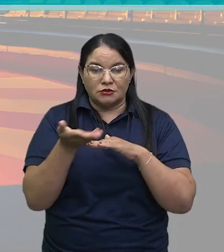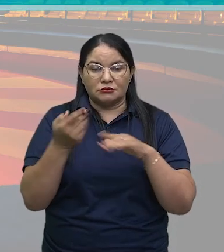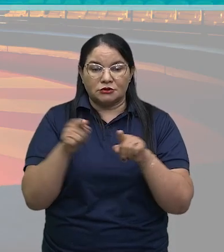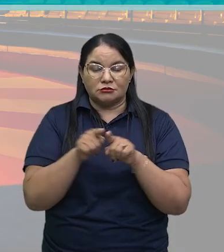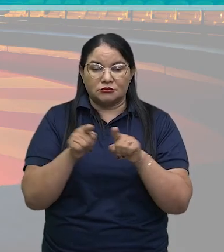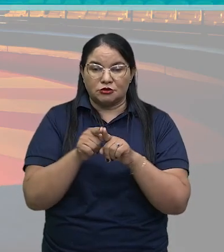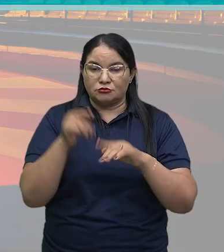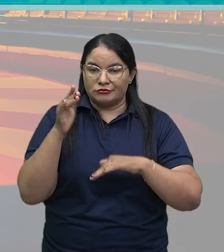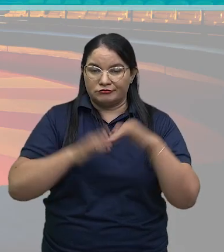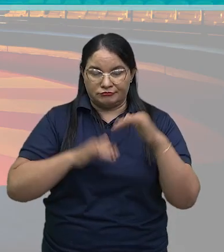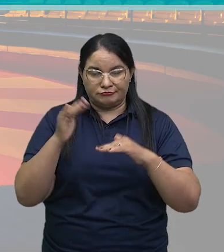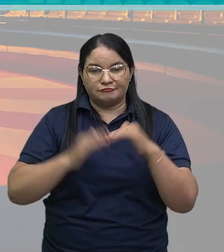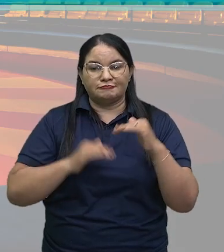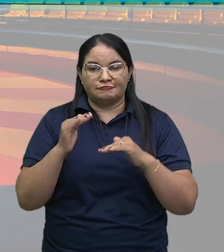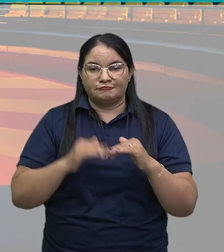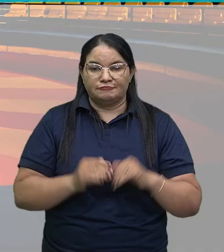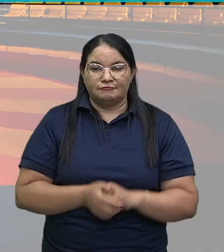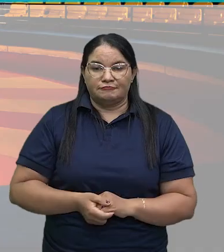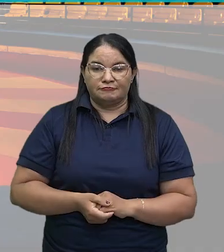altamente profissionalizados.